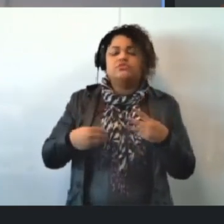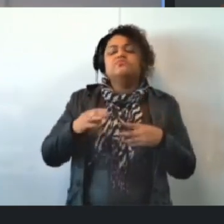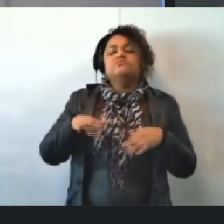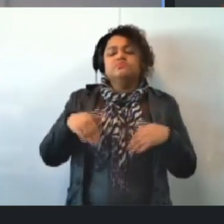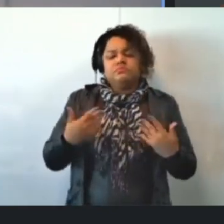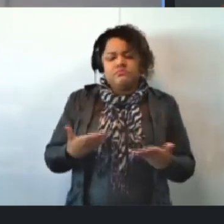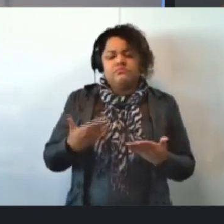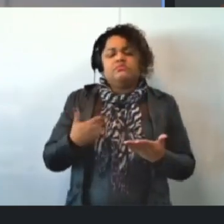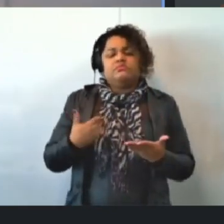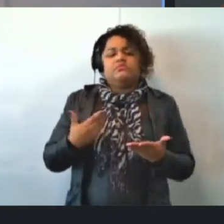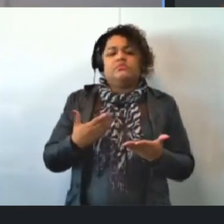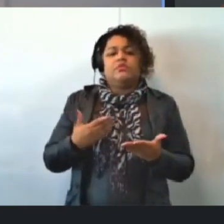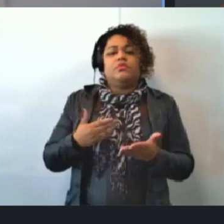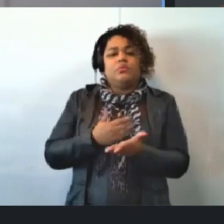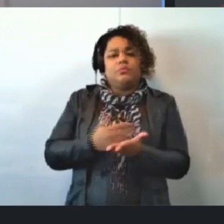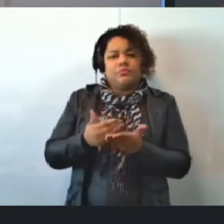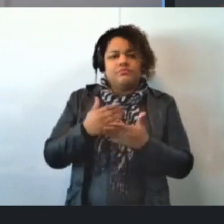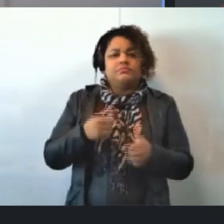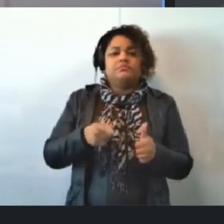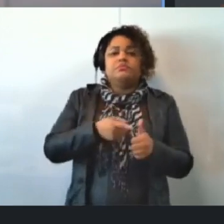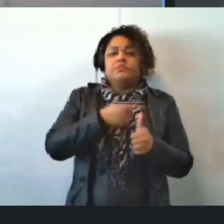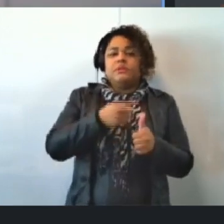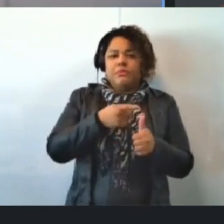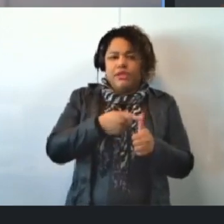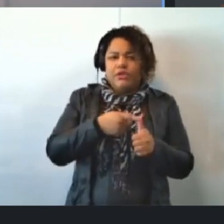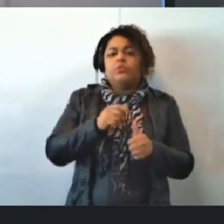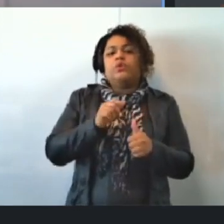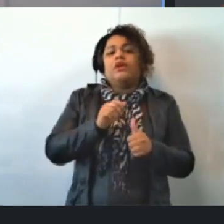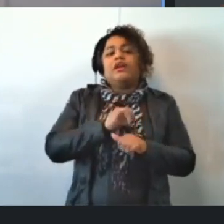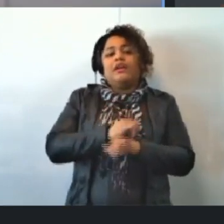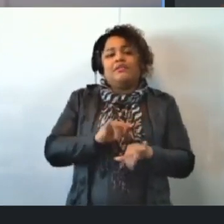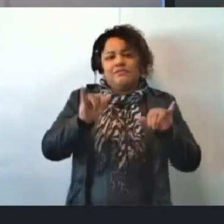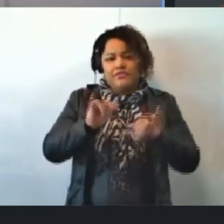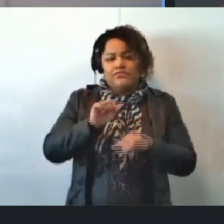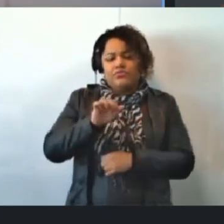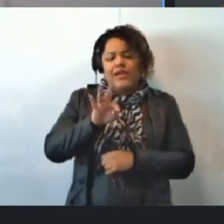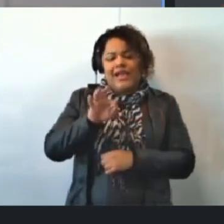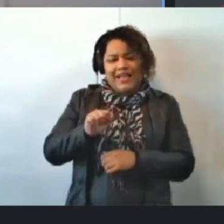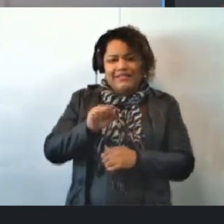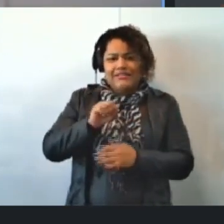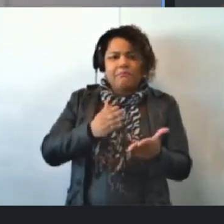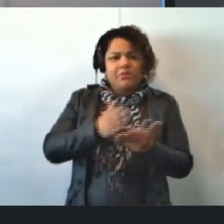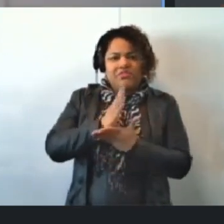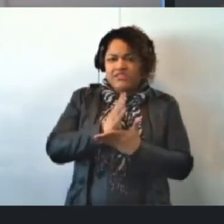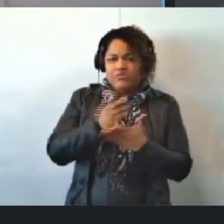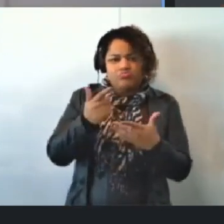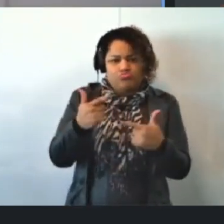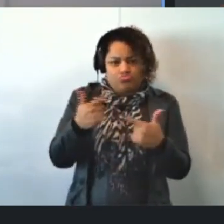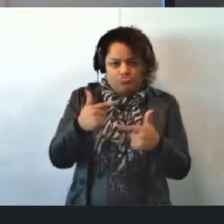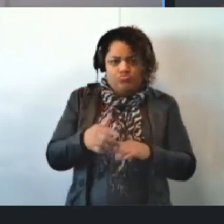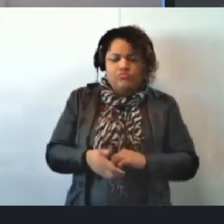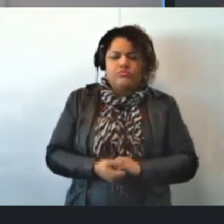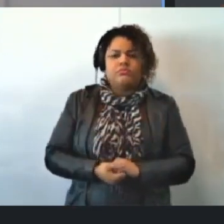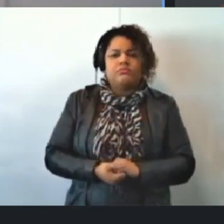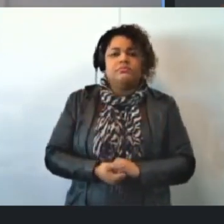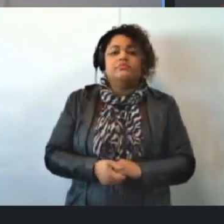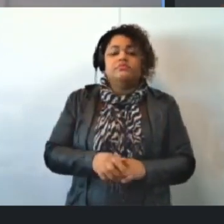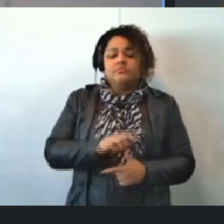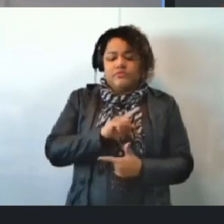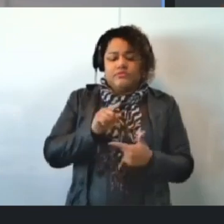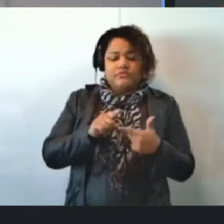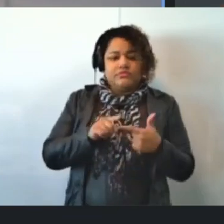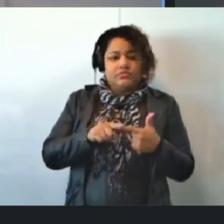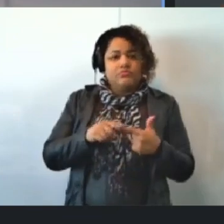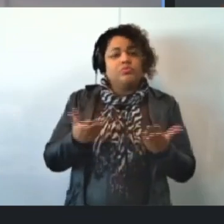Primeiro, comunicação de aprovação das atas. Não está prevista. Segundo, hoje temos uma audiência pública.